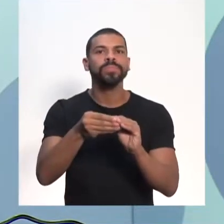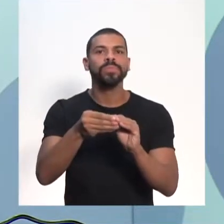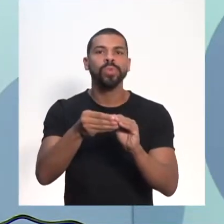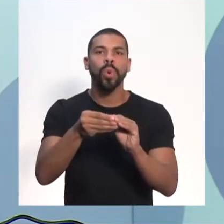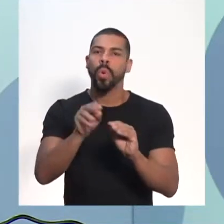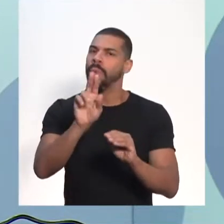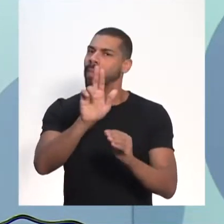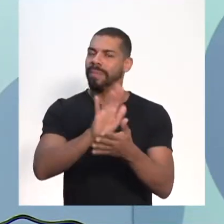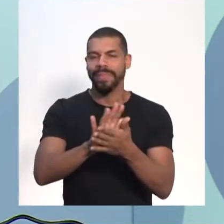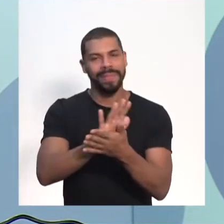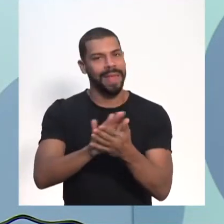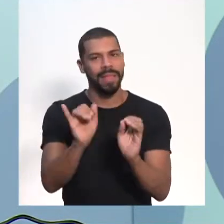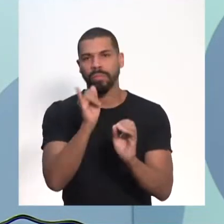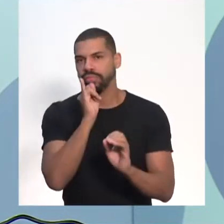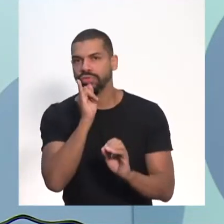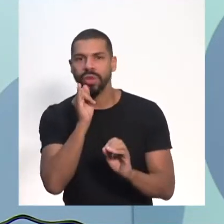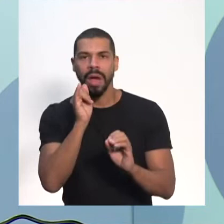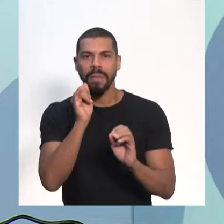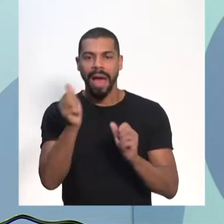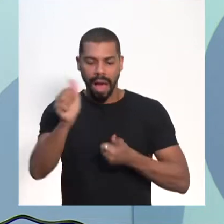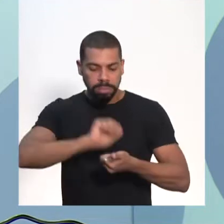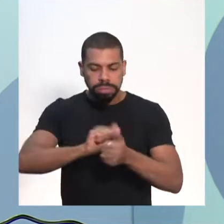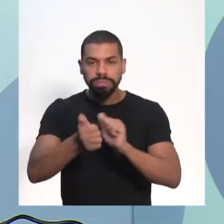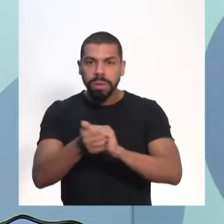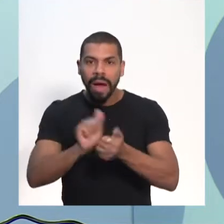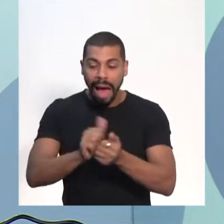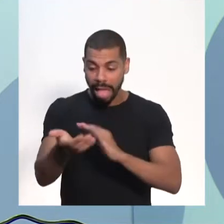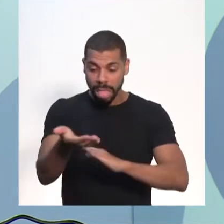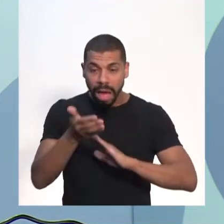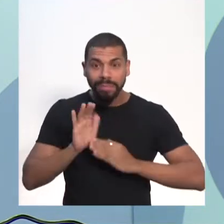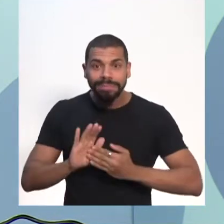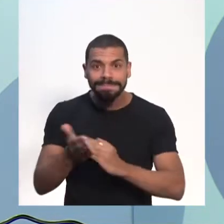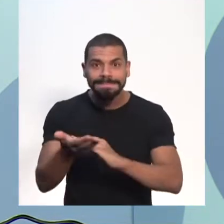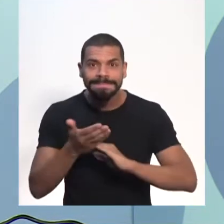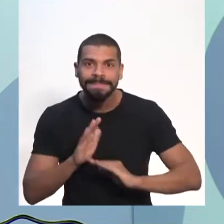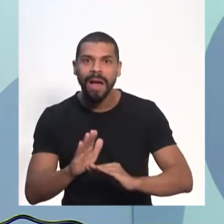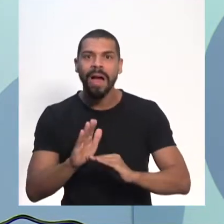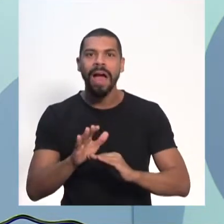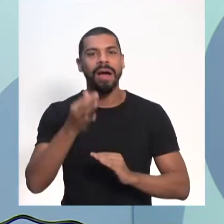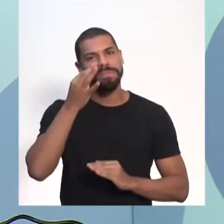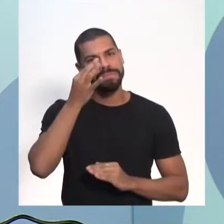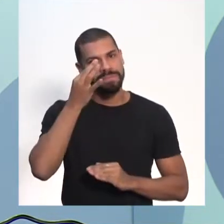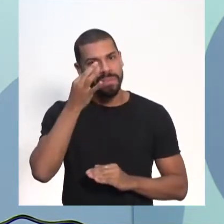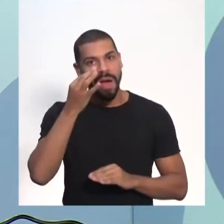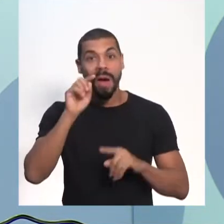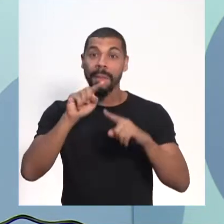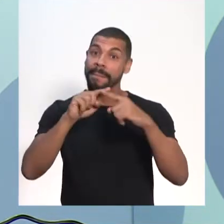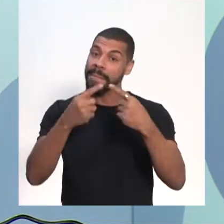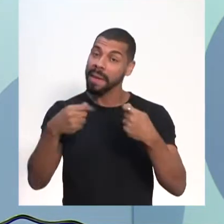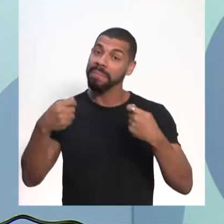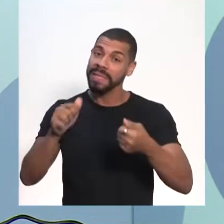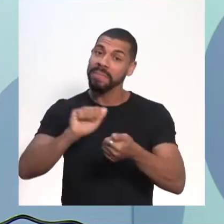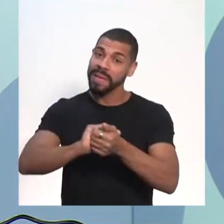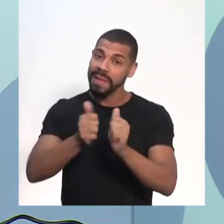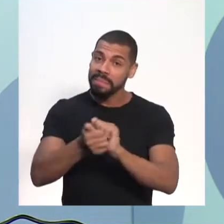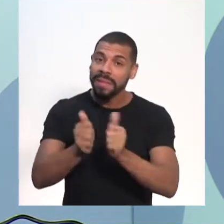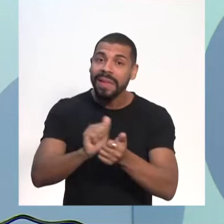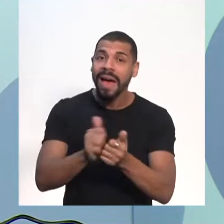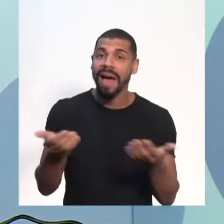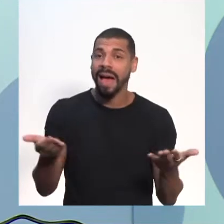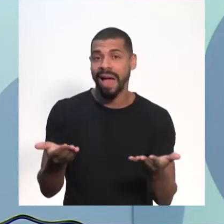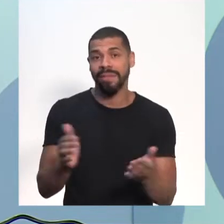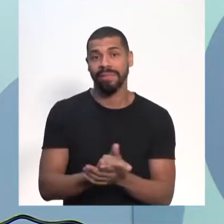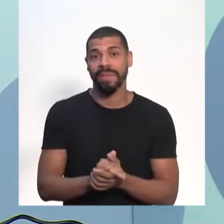nada substitui a interação do professor e o aluno, a sala de aula, o presencial, mas a gente precisa garantir que